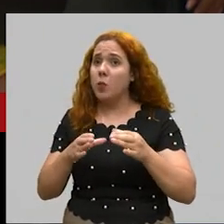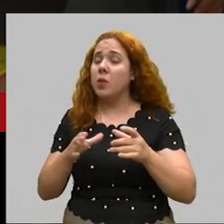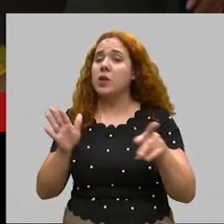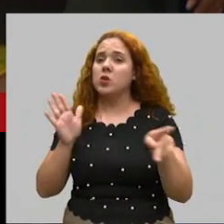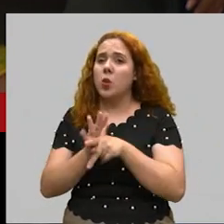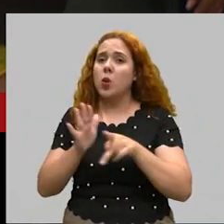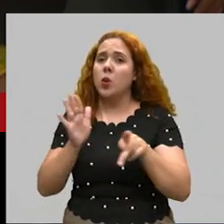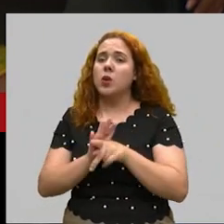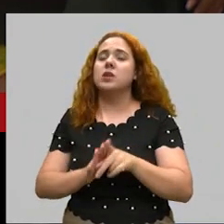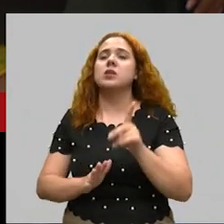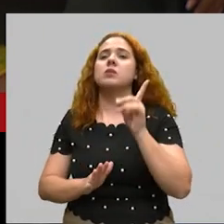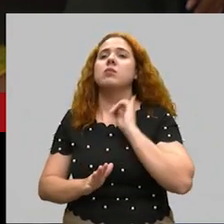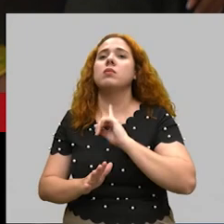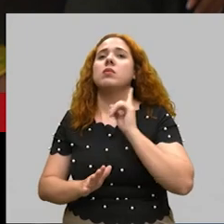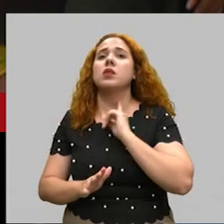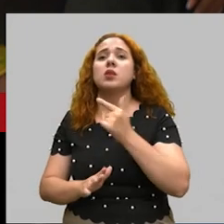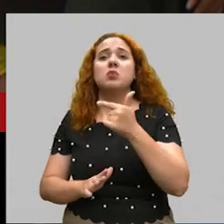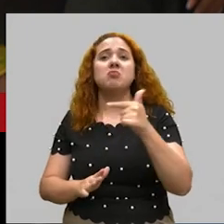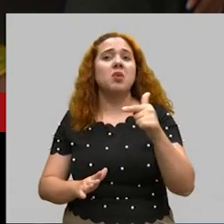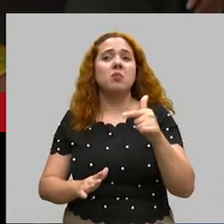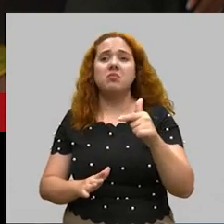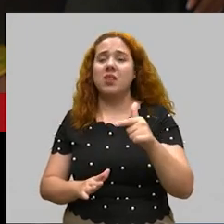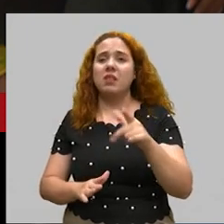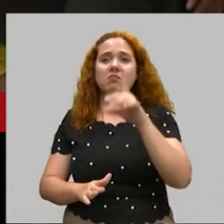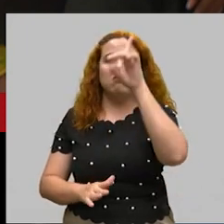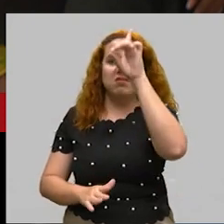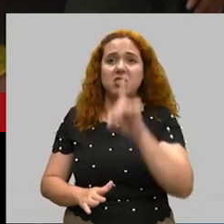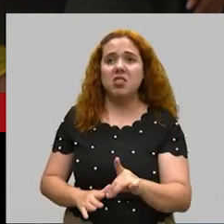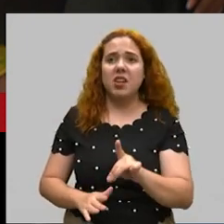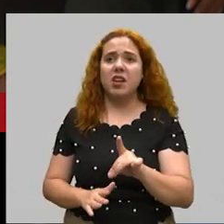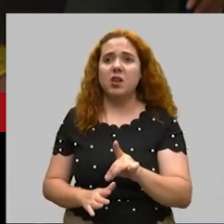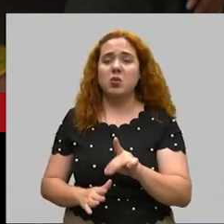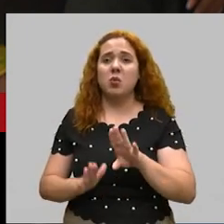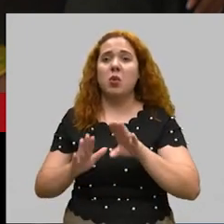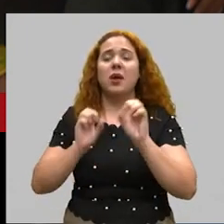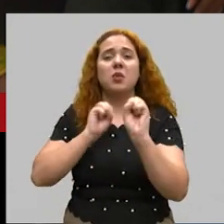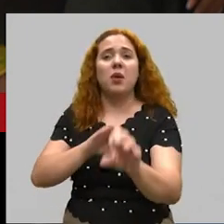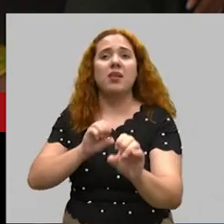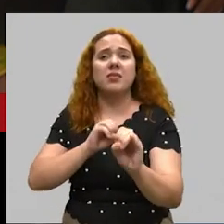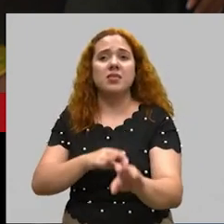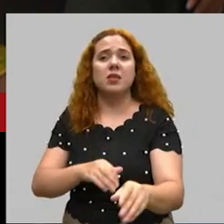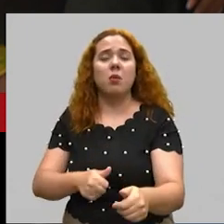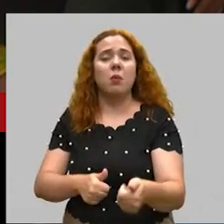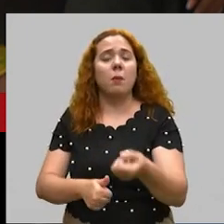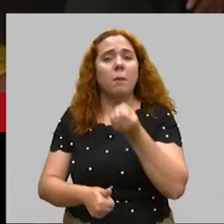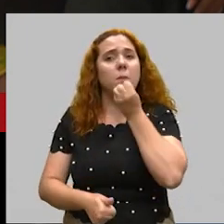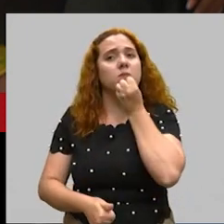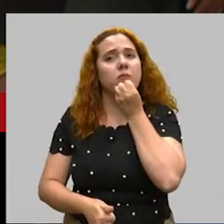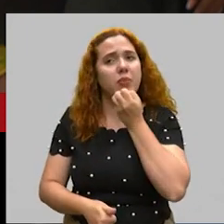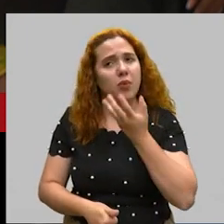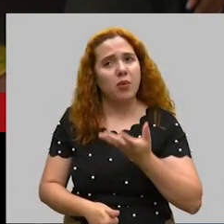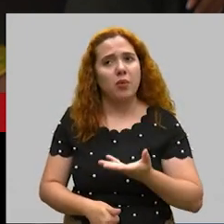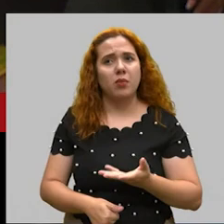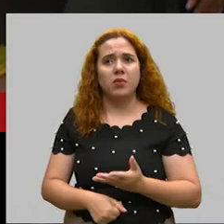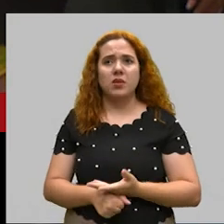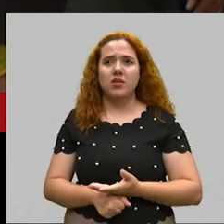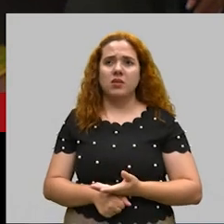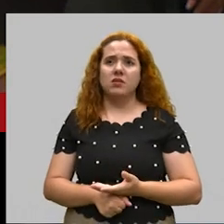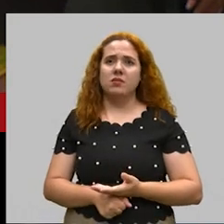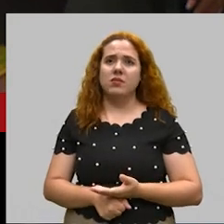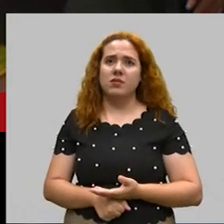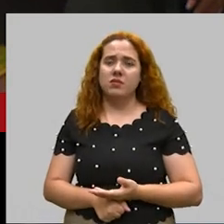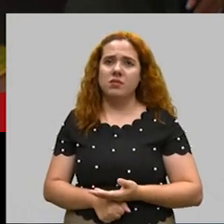Gerais não tem direito a uma educação que realmente atende dos nossos anseios em educação que as